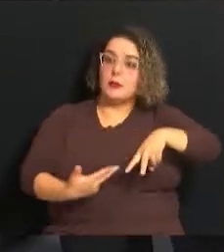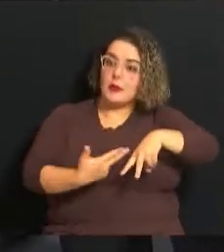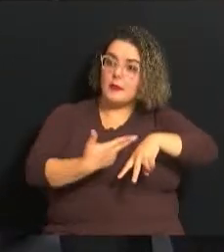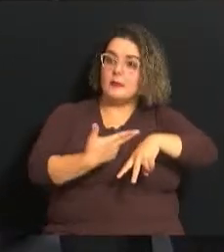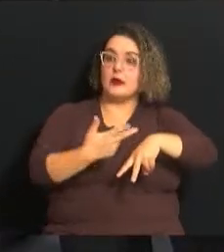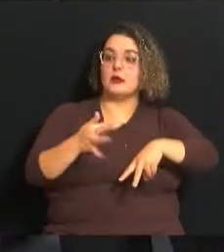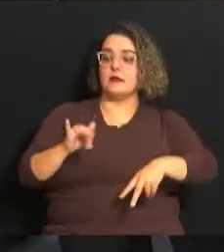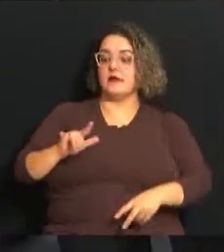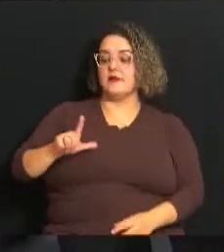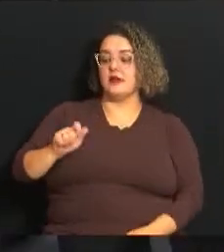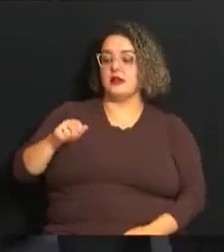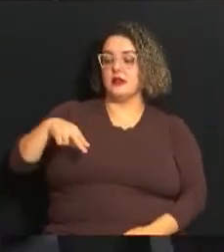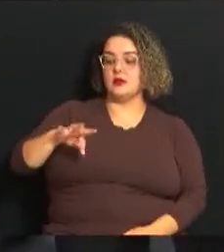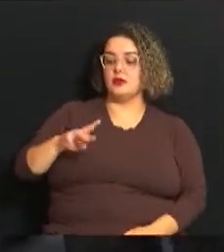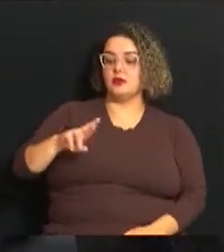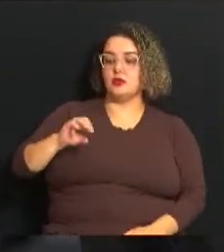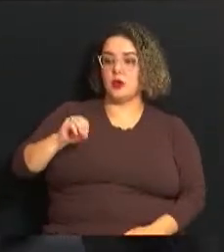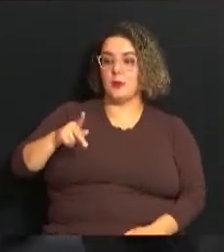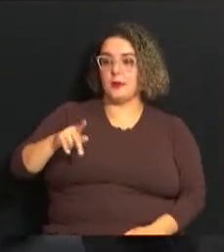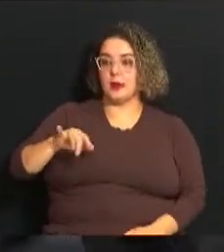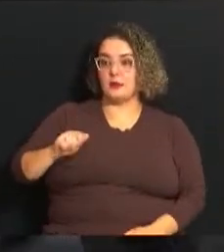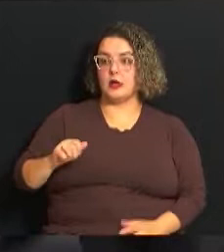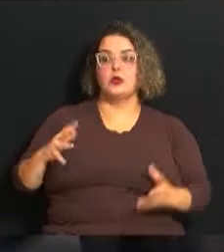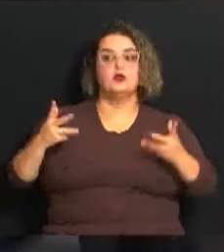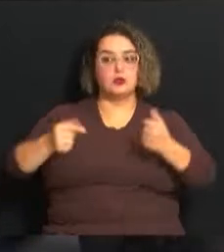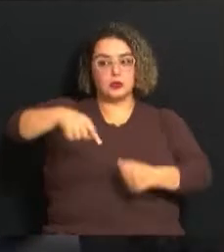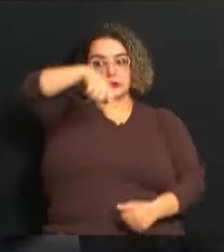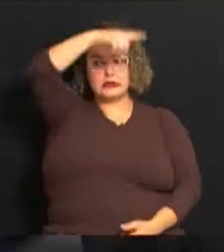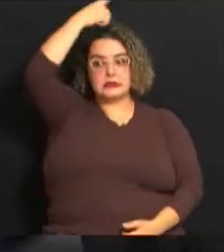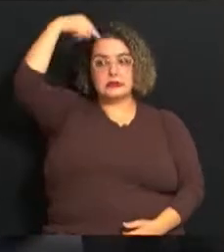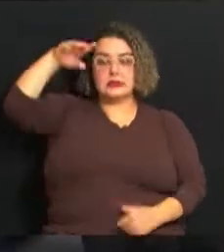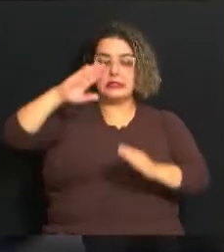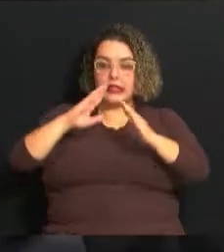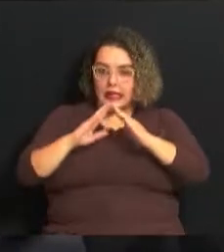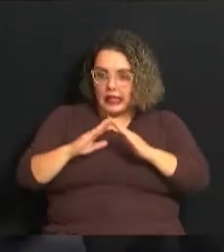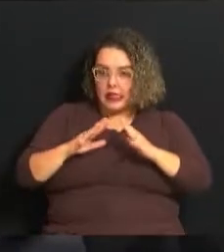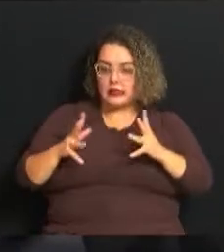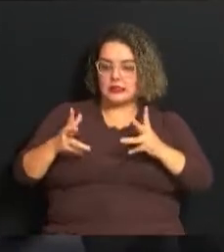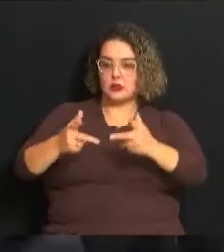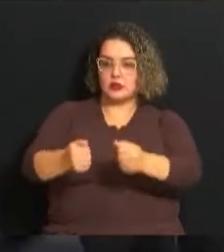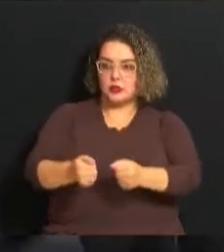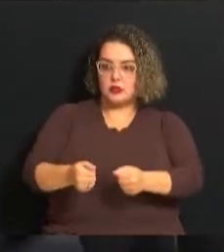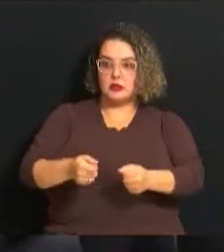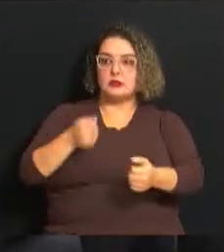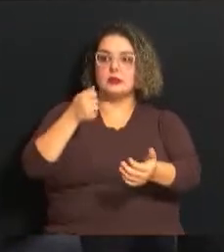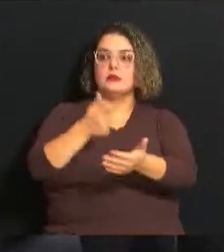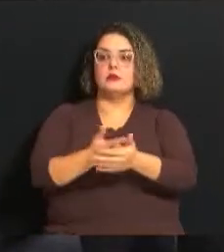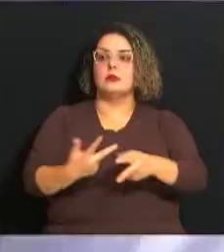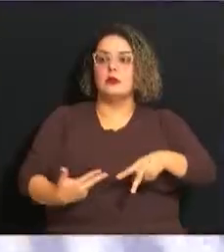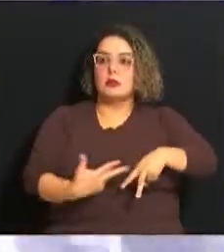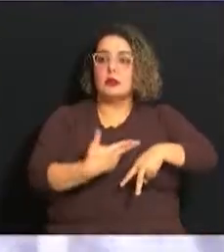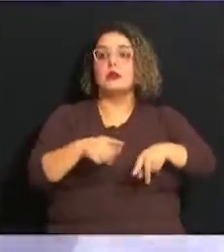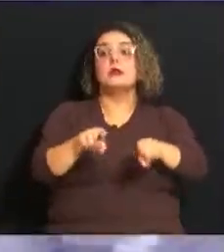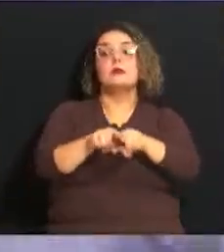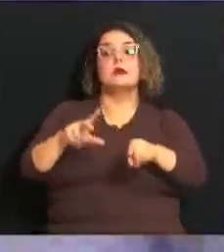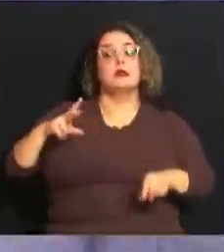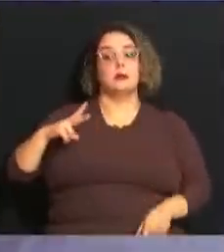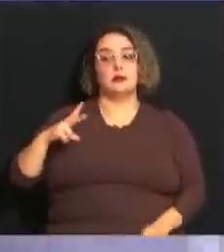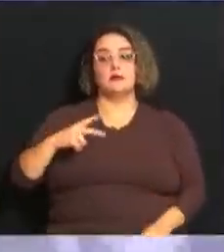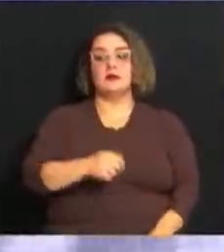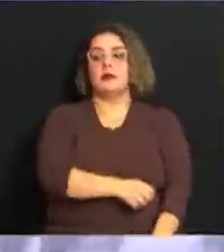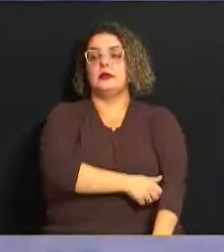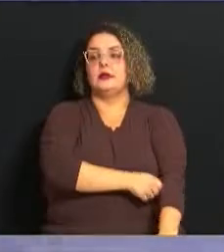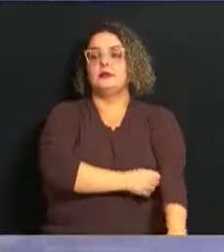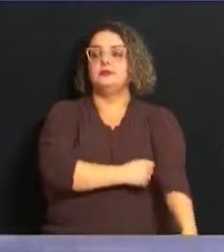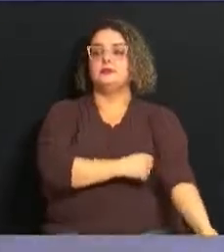filantrópica, e aí vale para todas as Santas Casas e hospitais filantrópicos, e para comprar cirurgia na rede privada. O evento contou